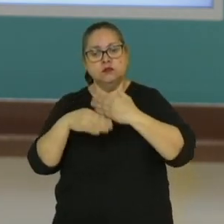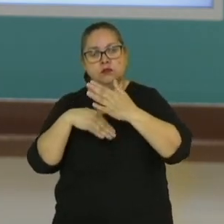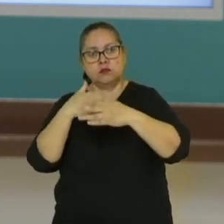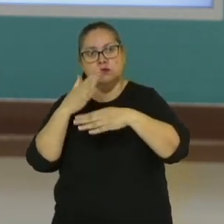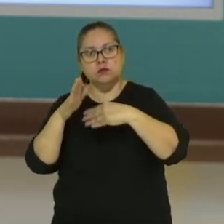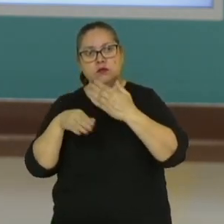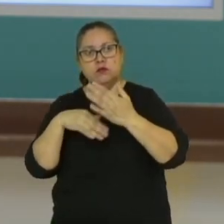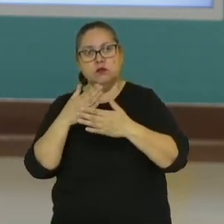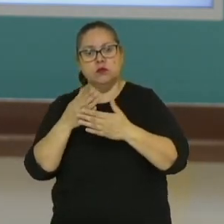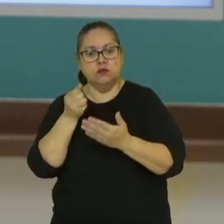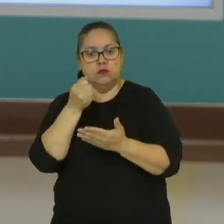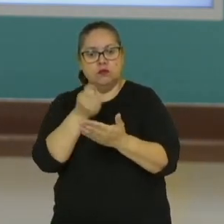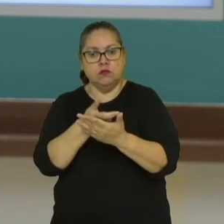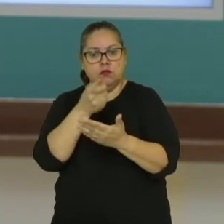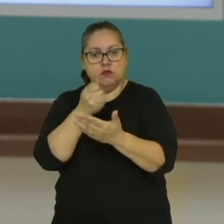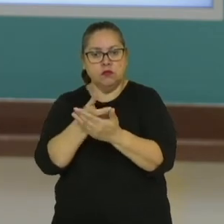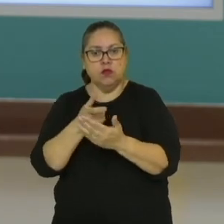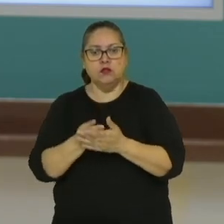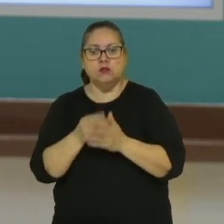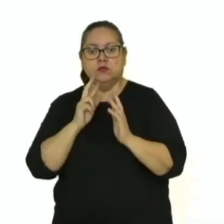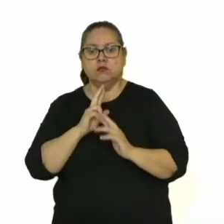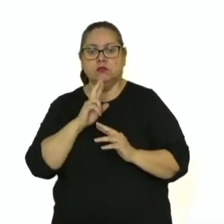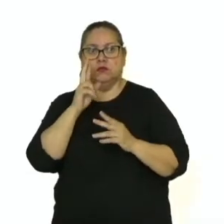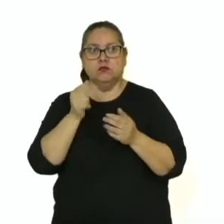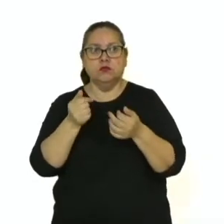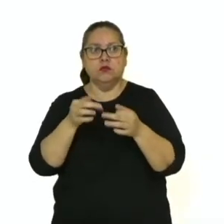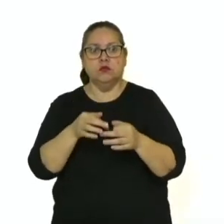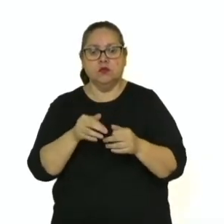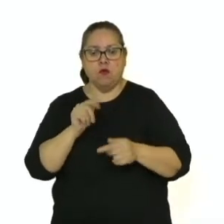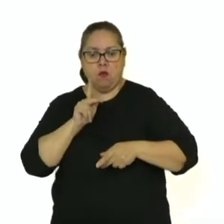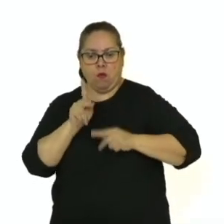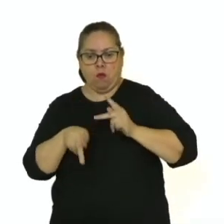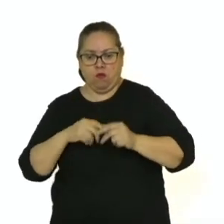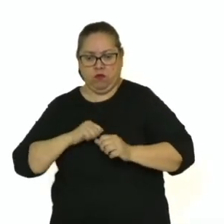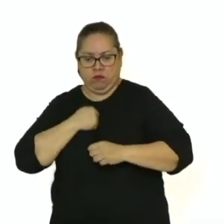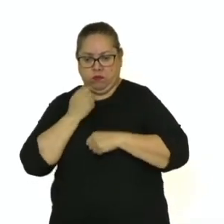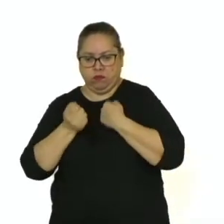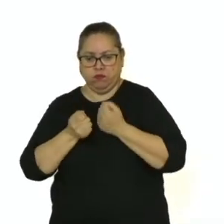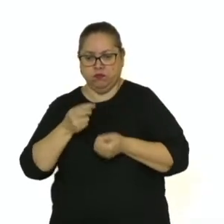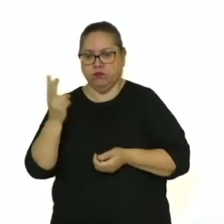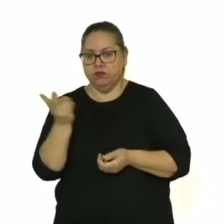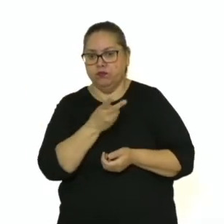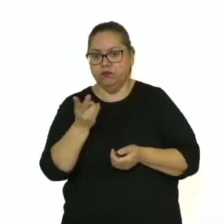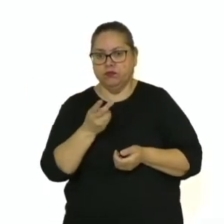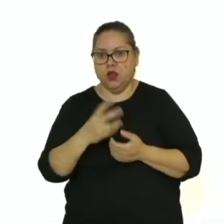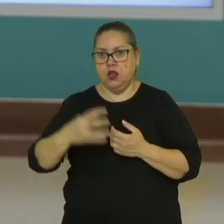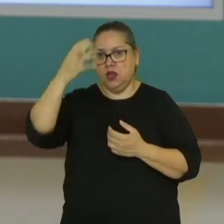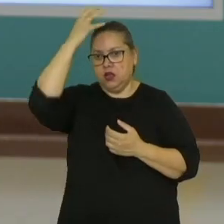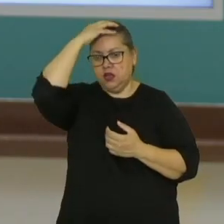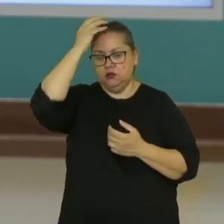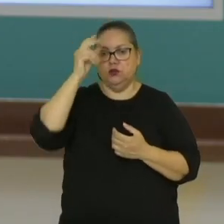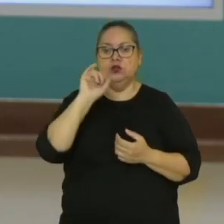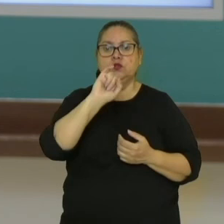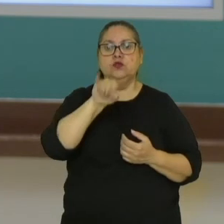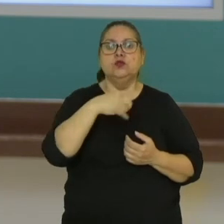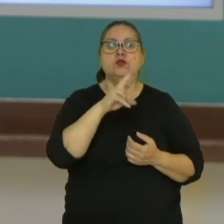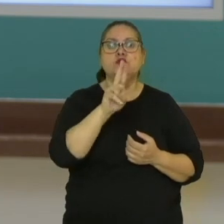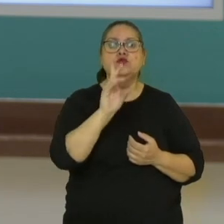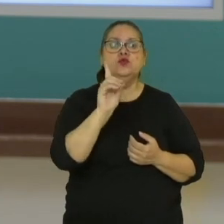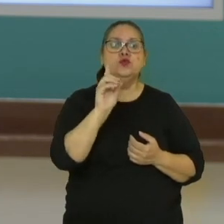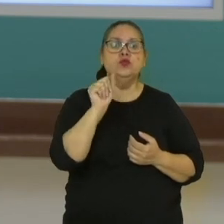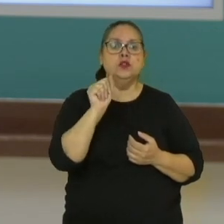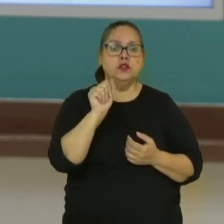continuidade à cobrança de impostos. Resultado, o povo se revolta e se divide em 2. O reino de Judá, daí a origem da